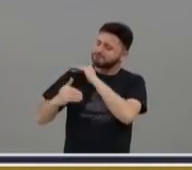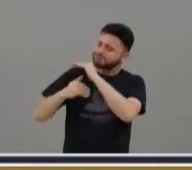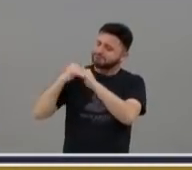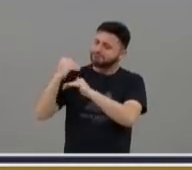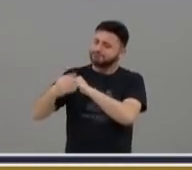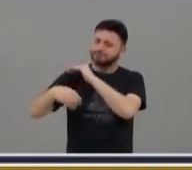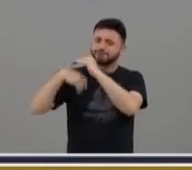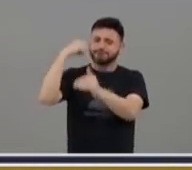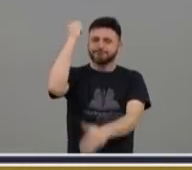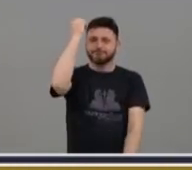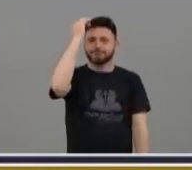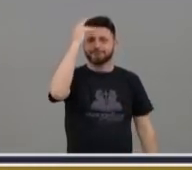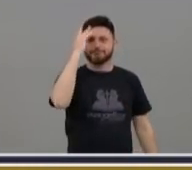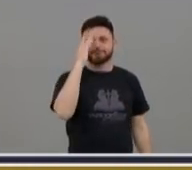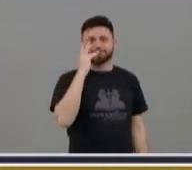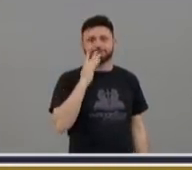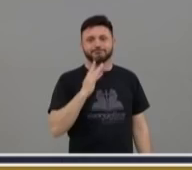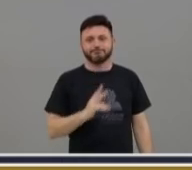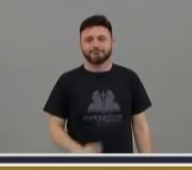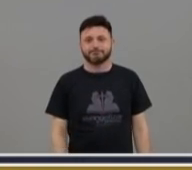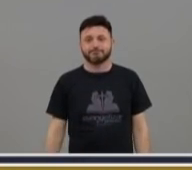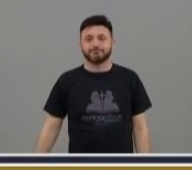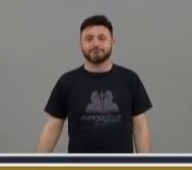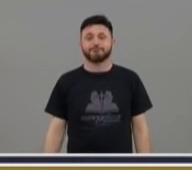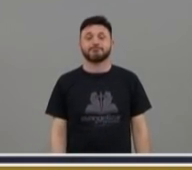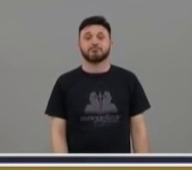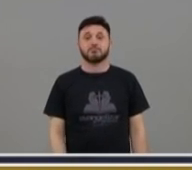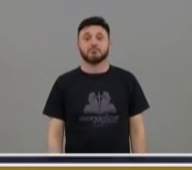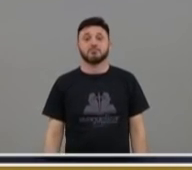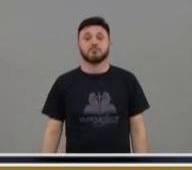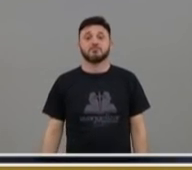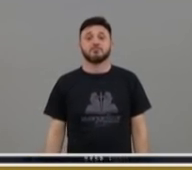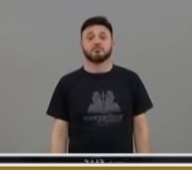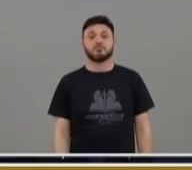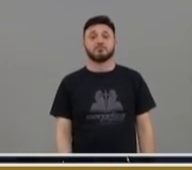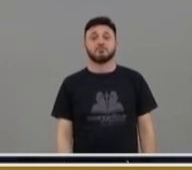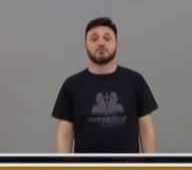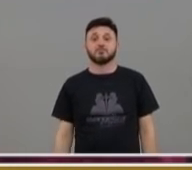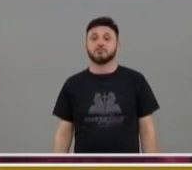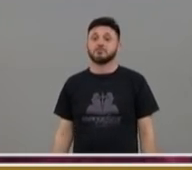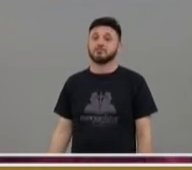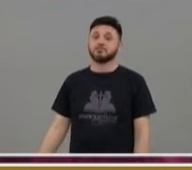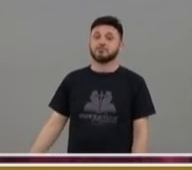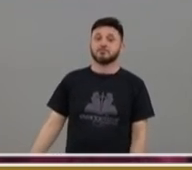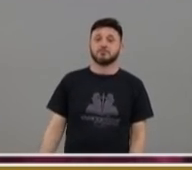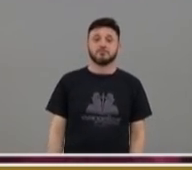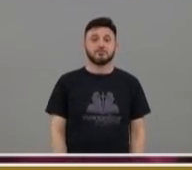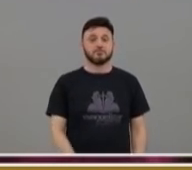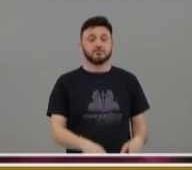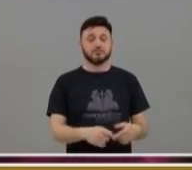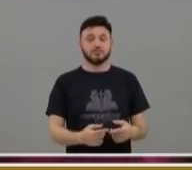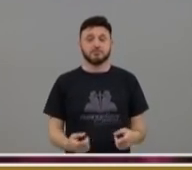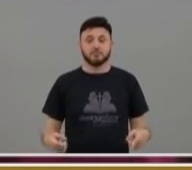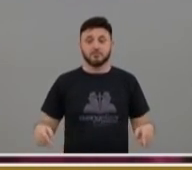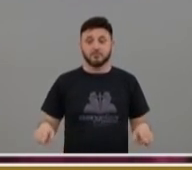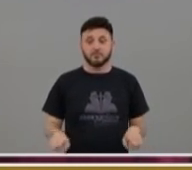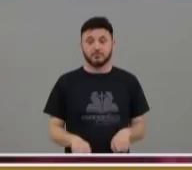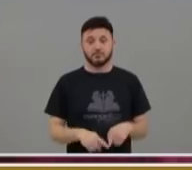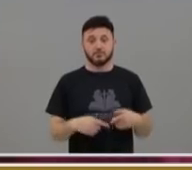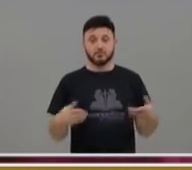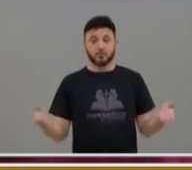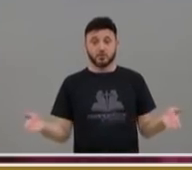fluir em mim. E com os braços erguidos, louve. Shila Maria Lacandaye.